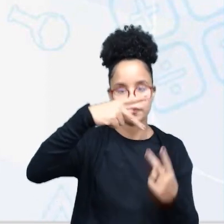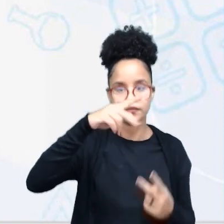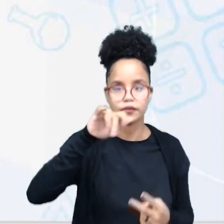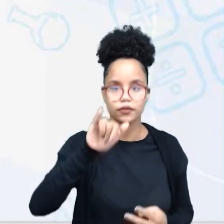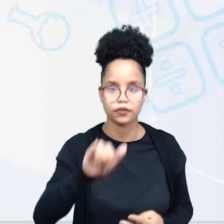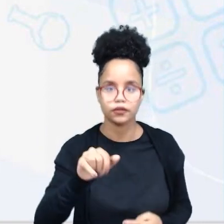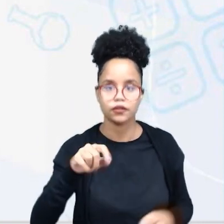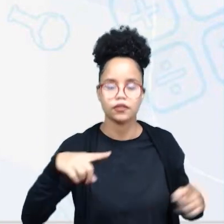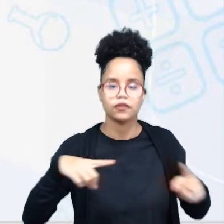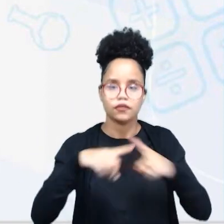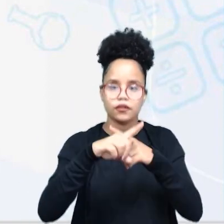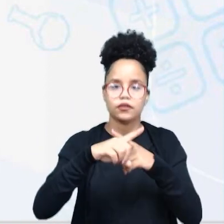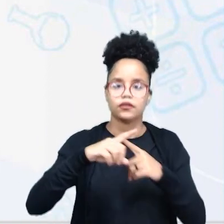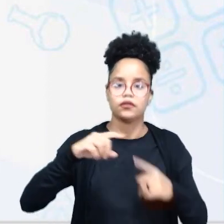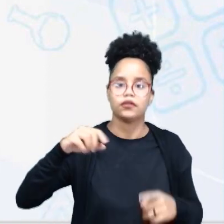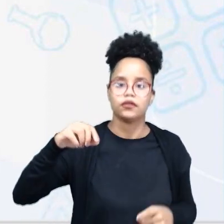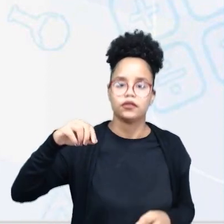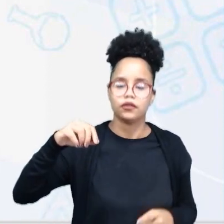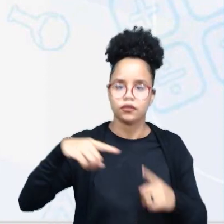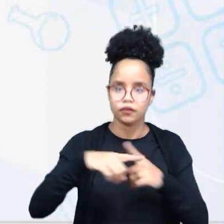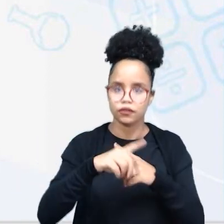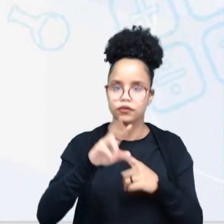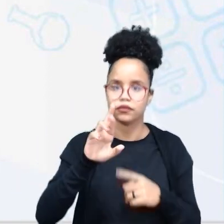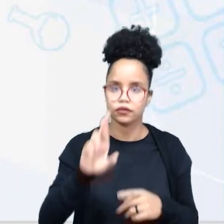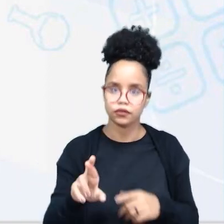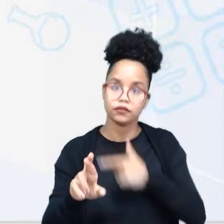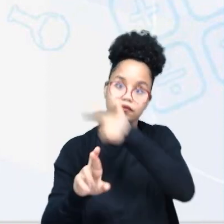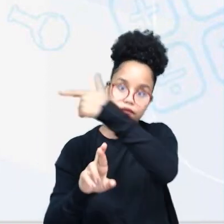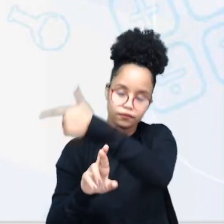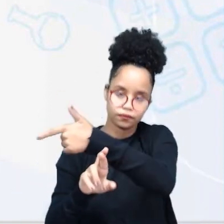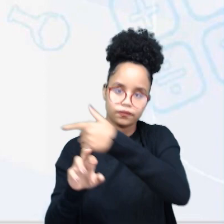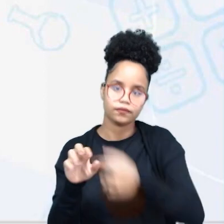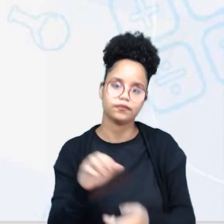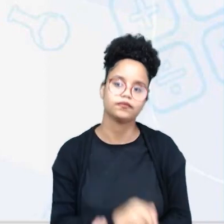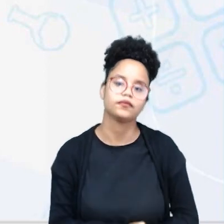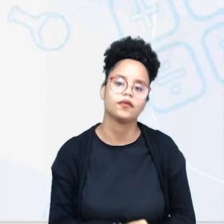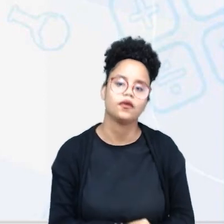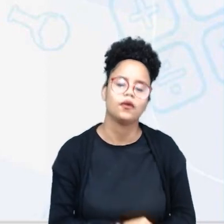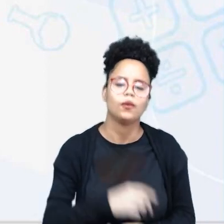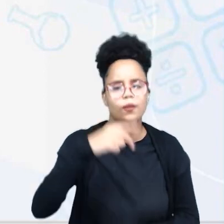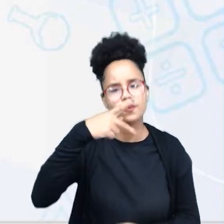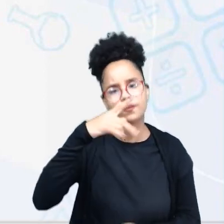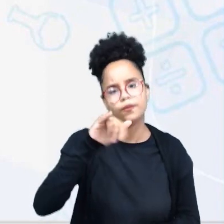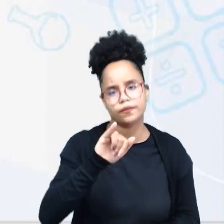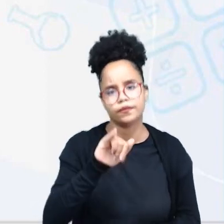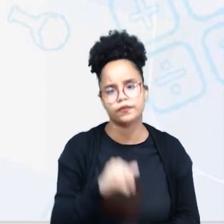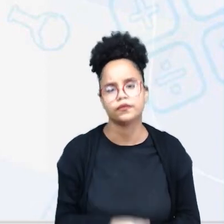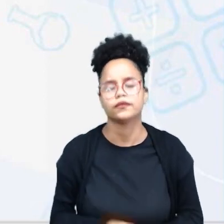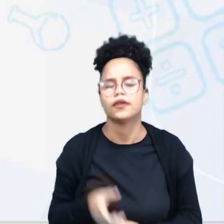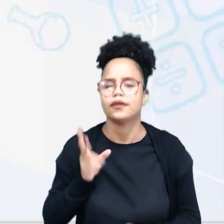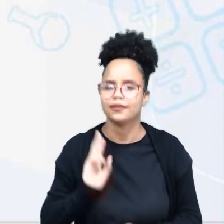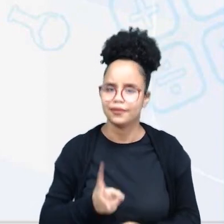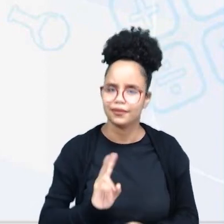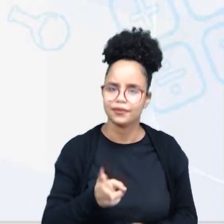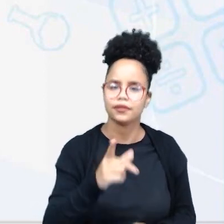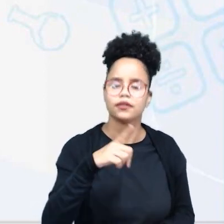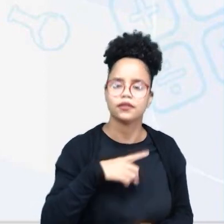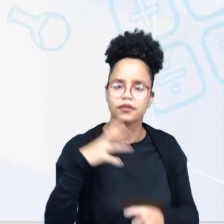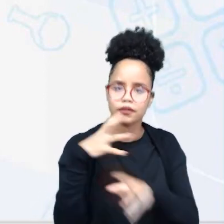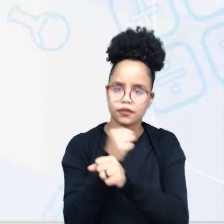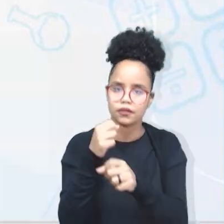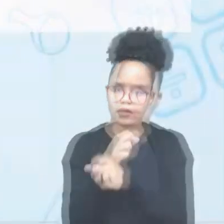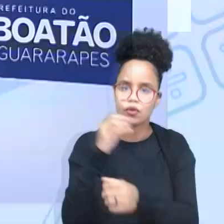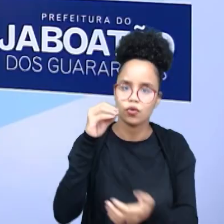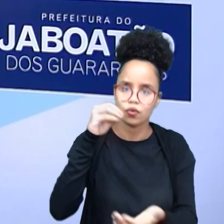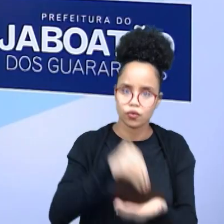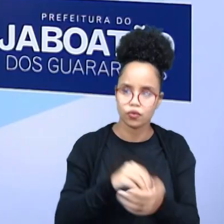dois taupin aquele númerozinho que a gente usou lá tá certo e o que é aquela história toda vez que tiver algum cálculo